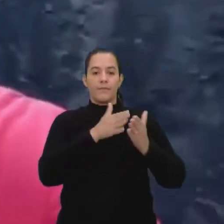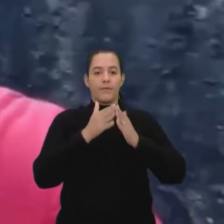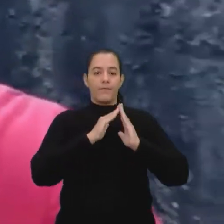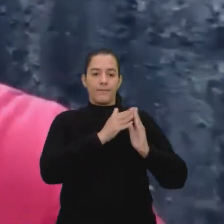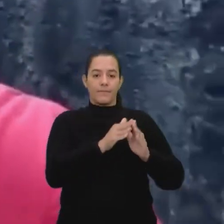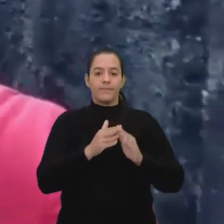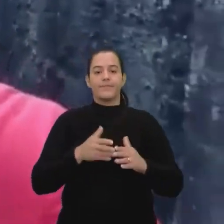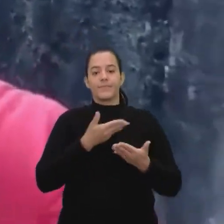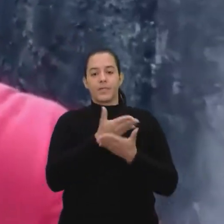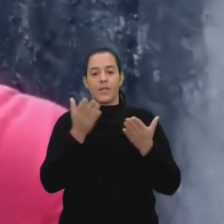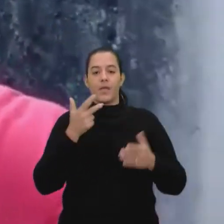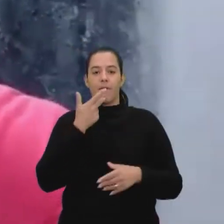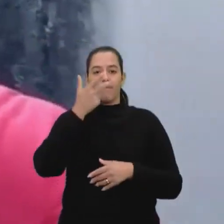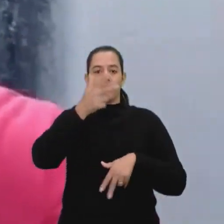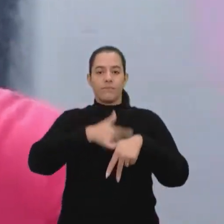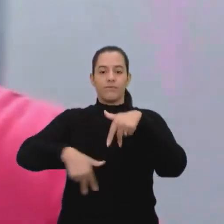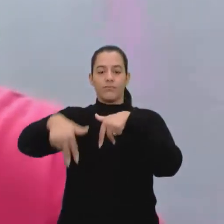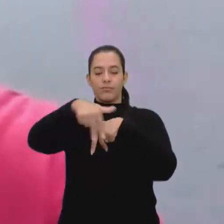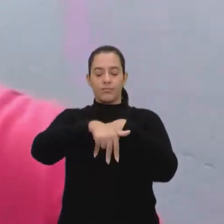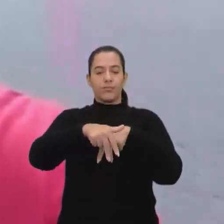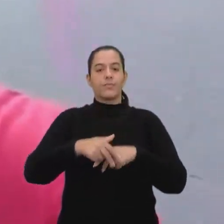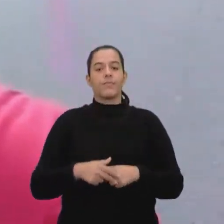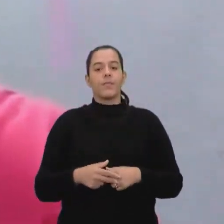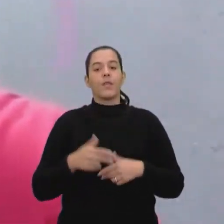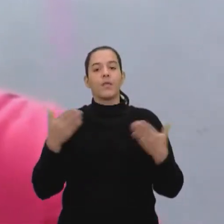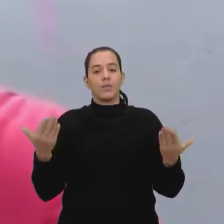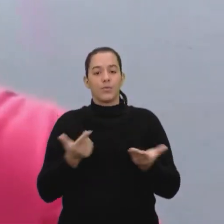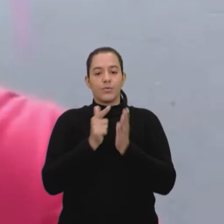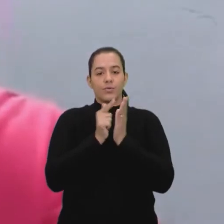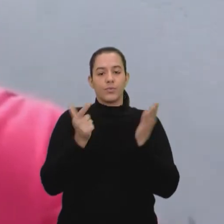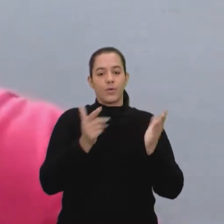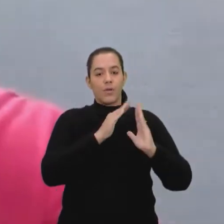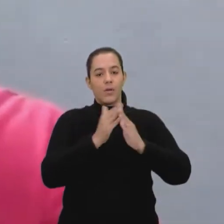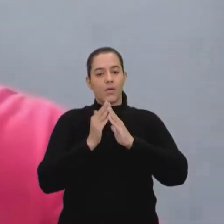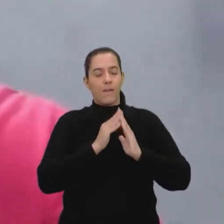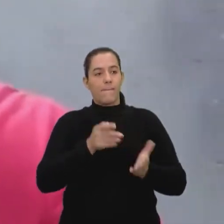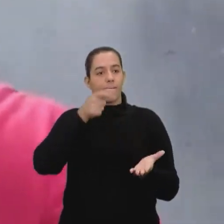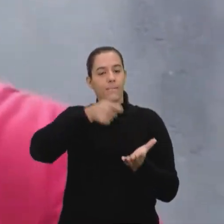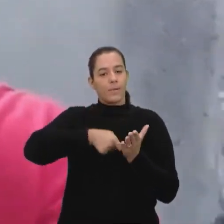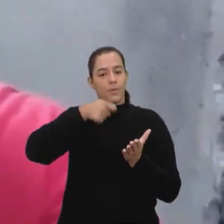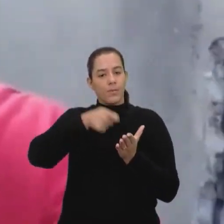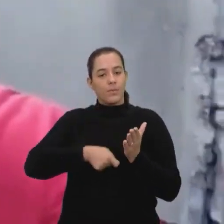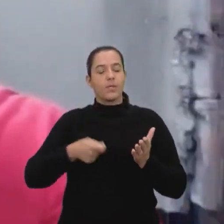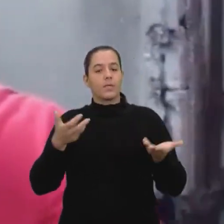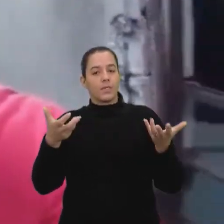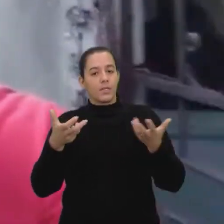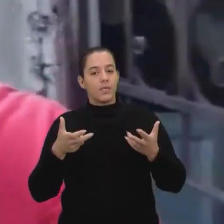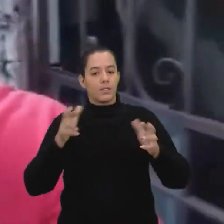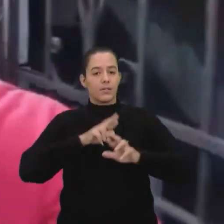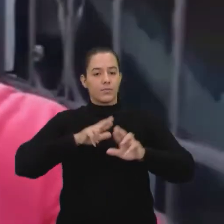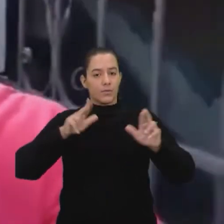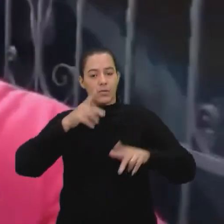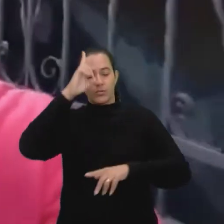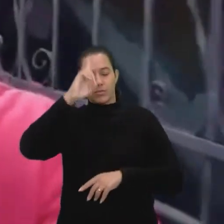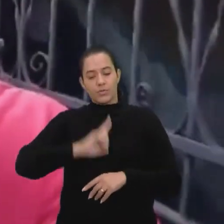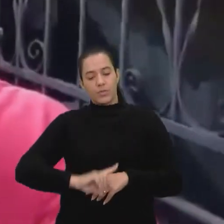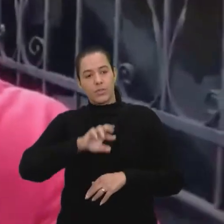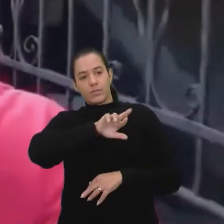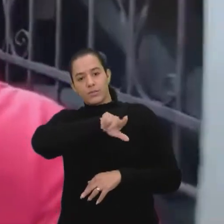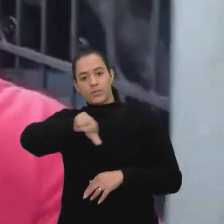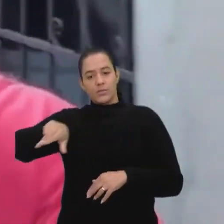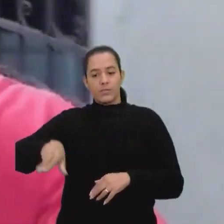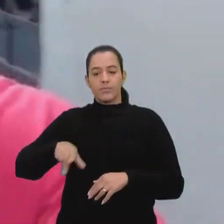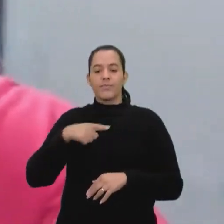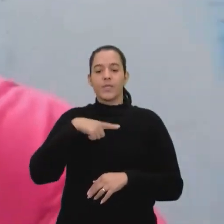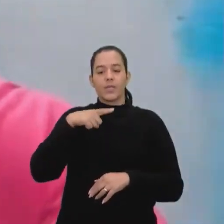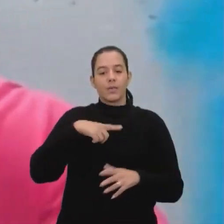comunidade em primeira pessoa. Jornalismo comunitário é cobrar e fazer valer as nossas demandas e direitos, é inspirar e